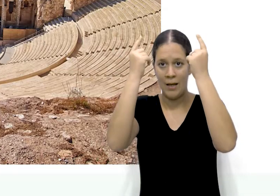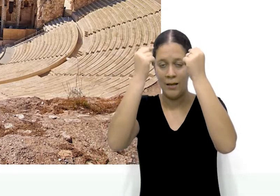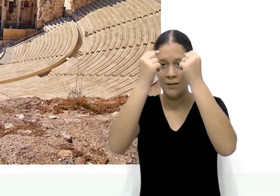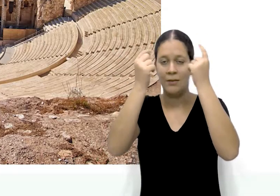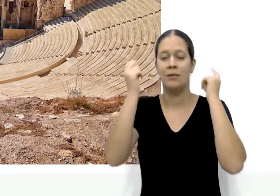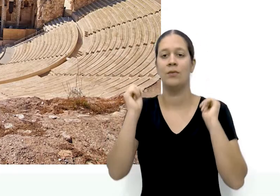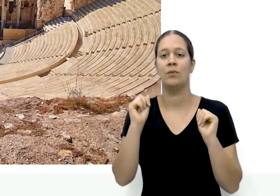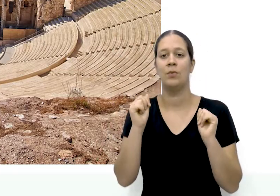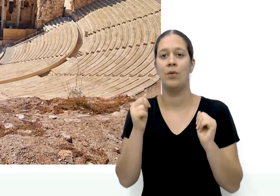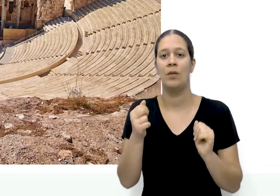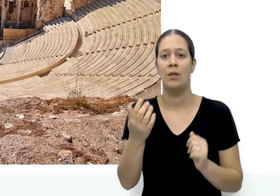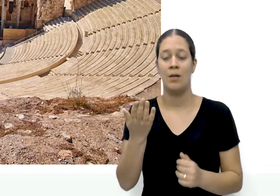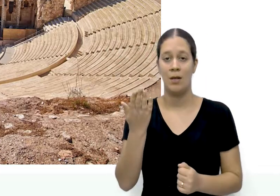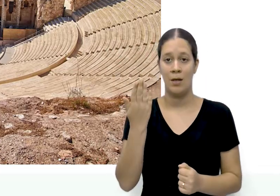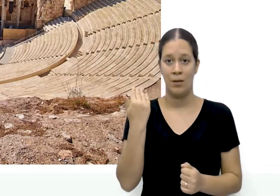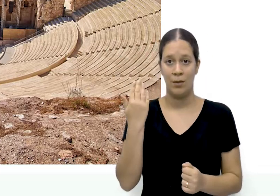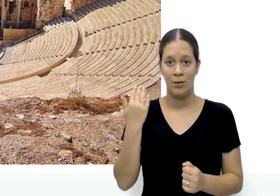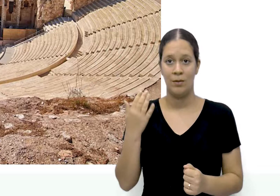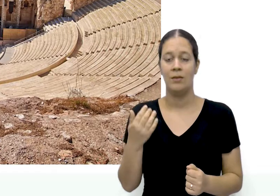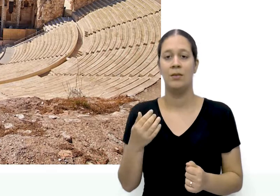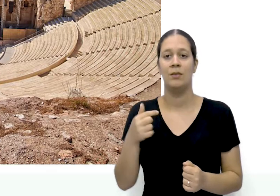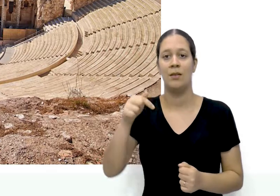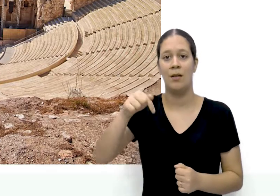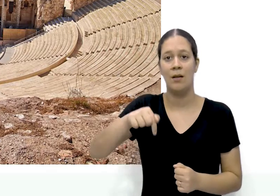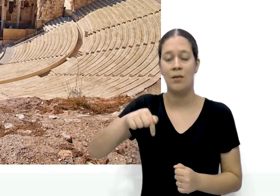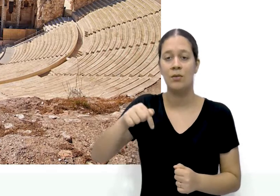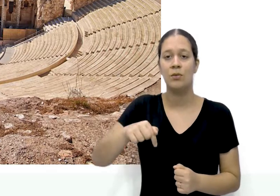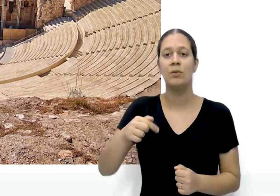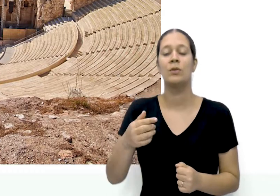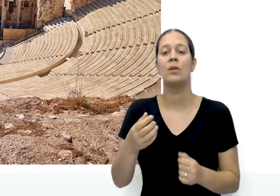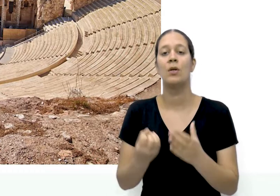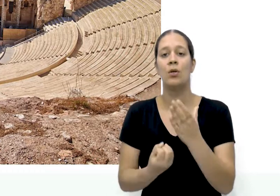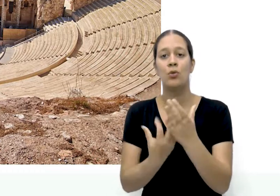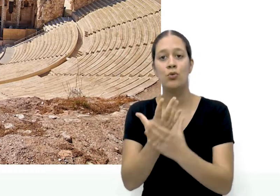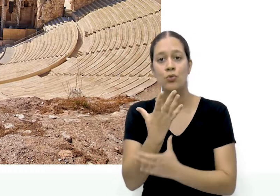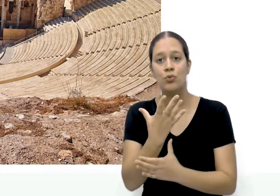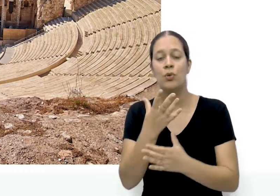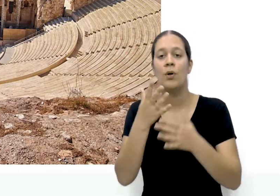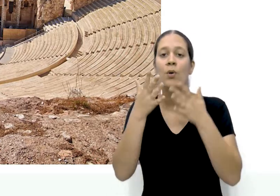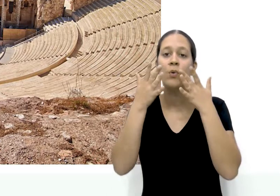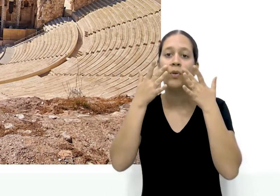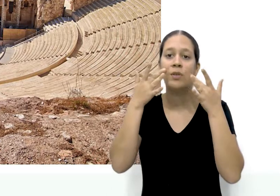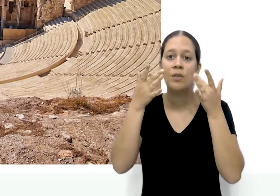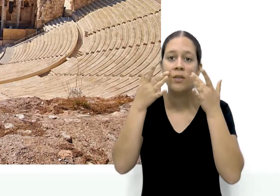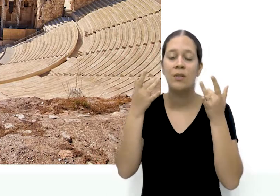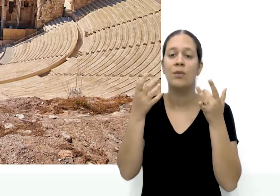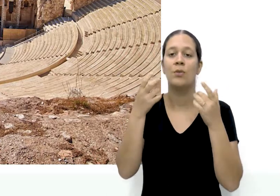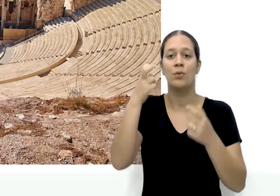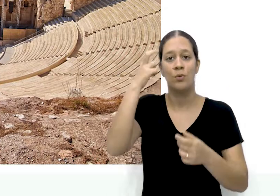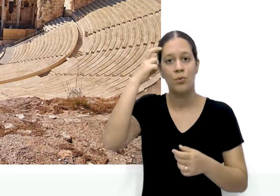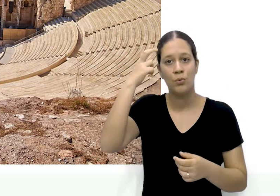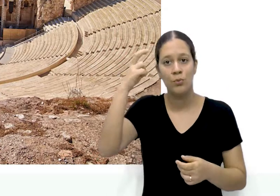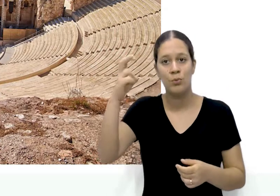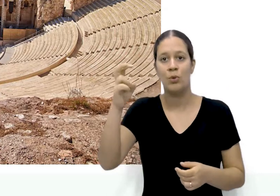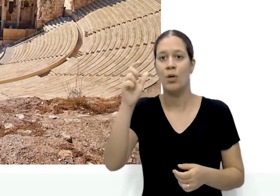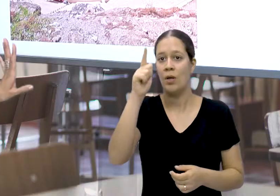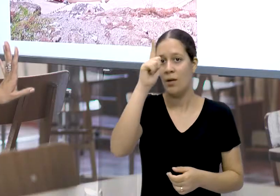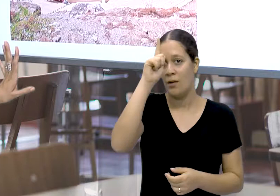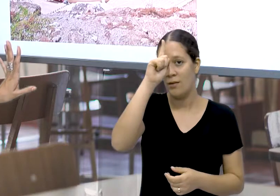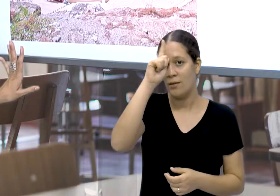algumas ruínas, é uma imagem de como eram os teatros na Grécia Antiga.